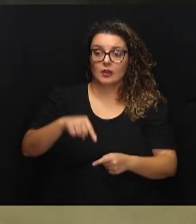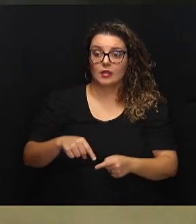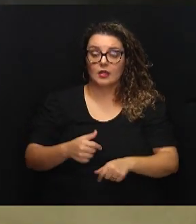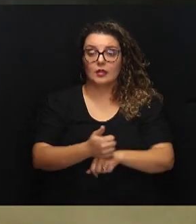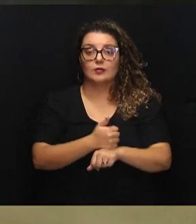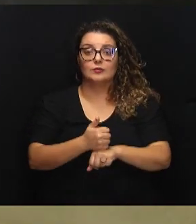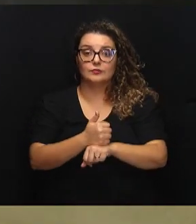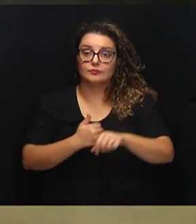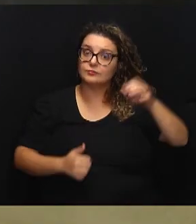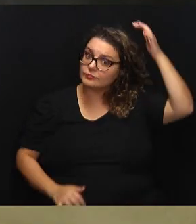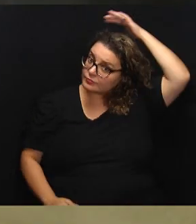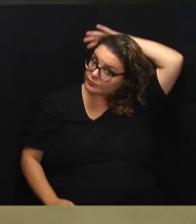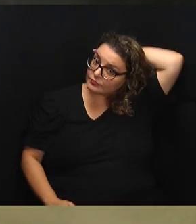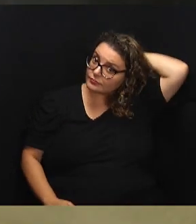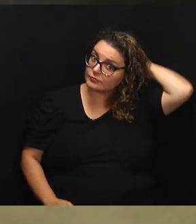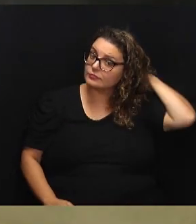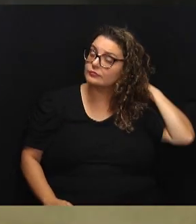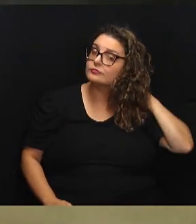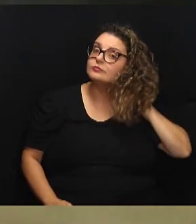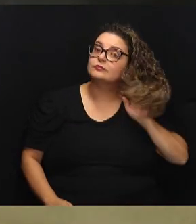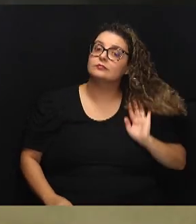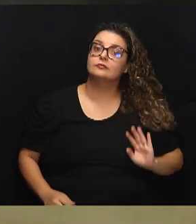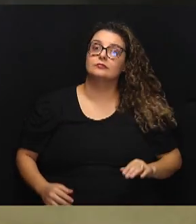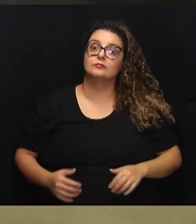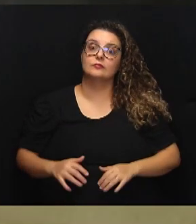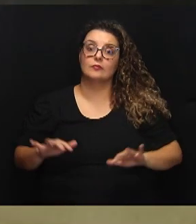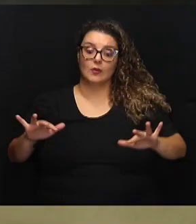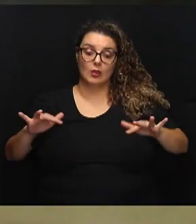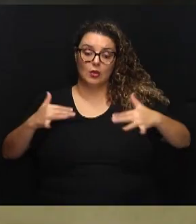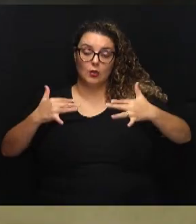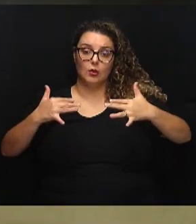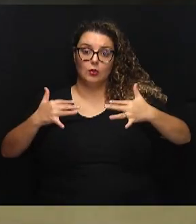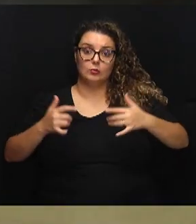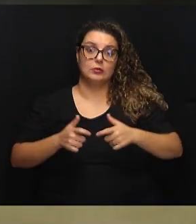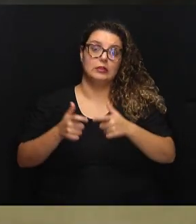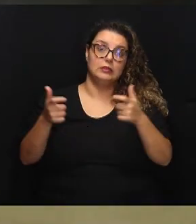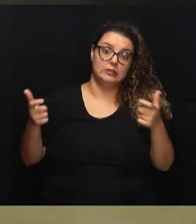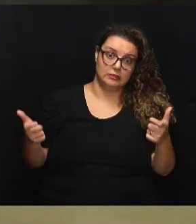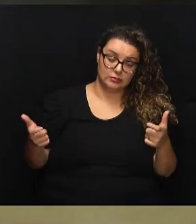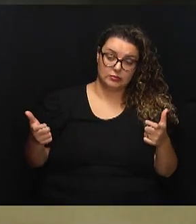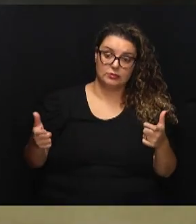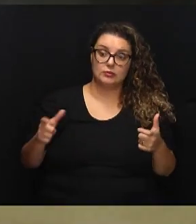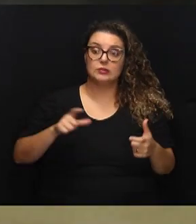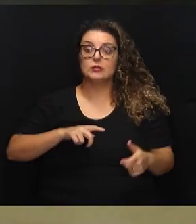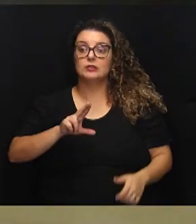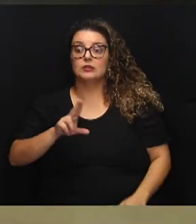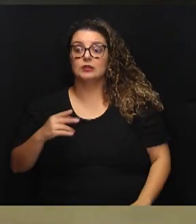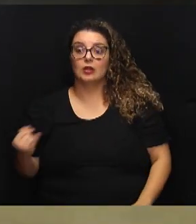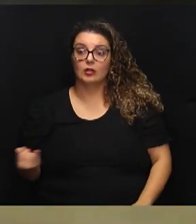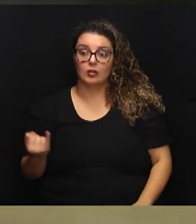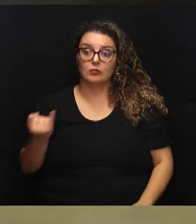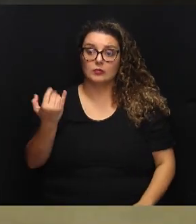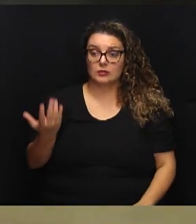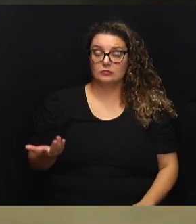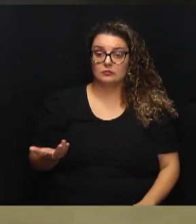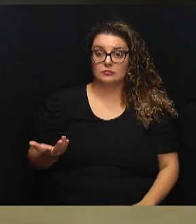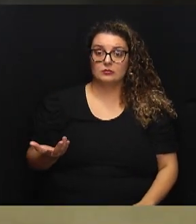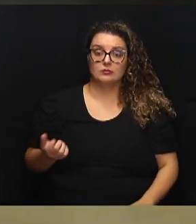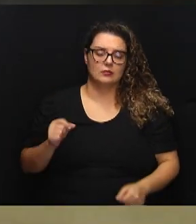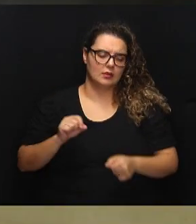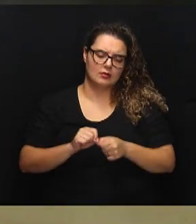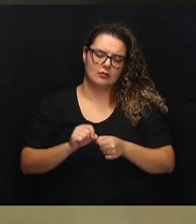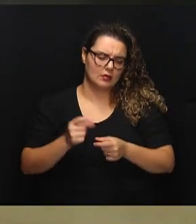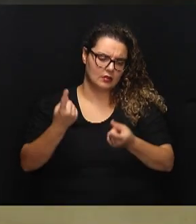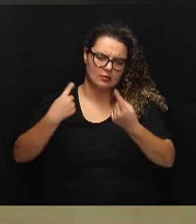que têm uma grande visibilidade, podemos dizer assim, que tem um nome, né, e que estão fazendo sucesso